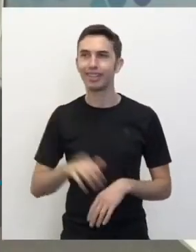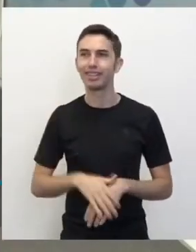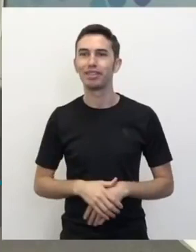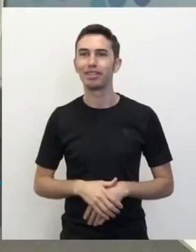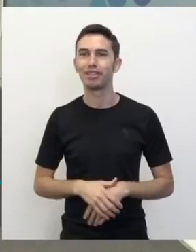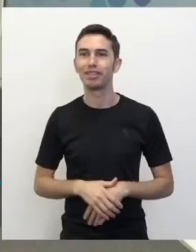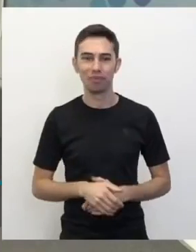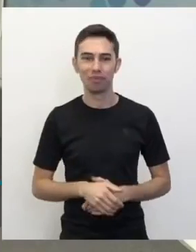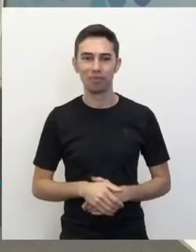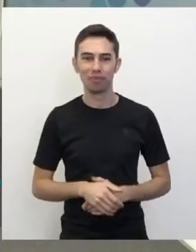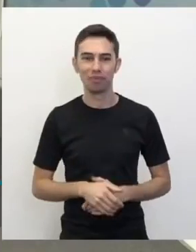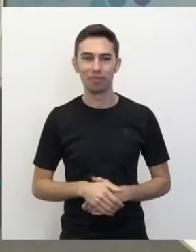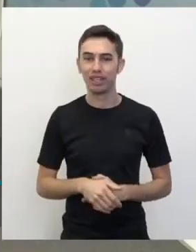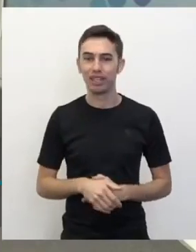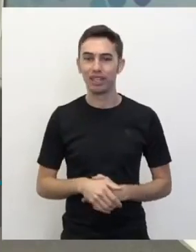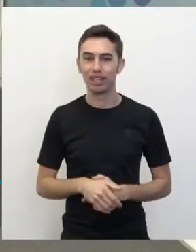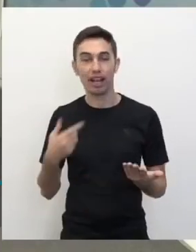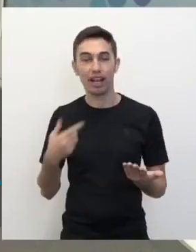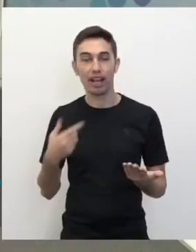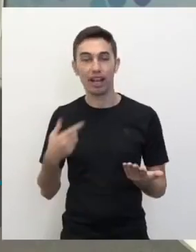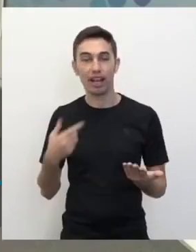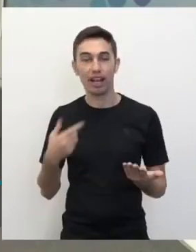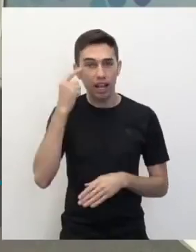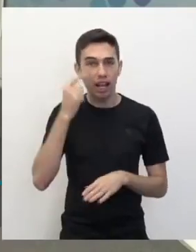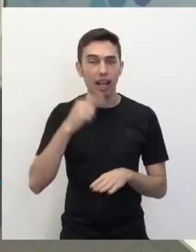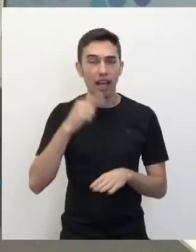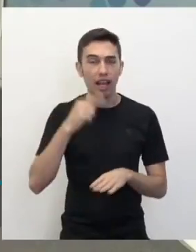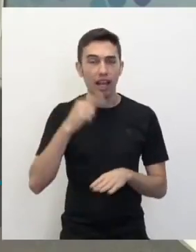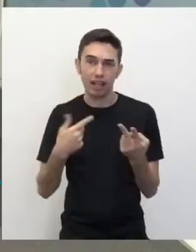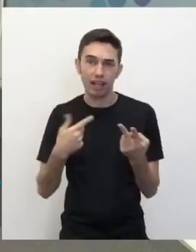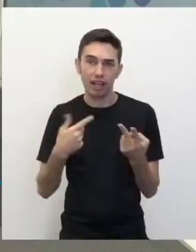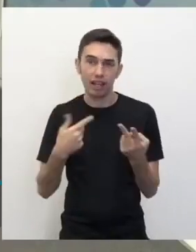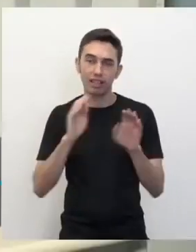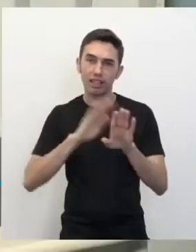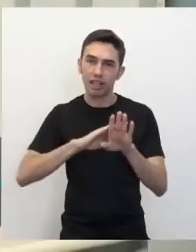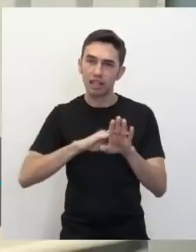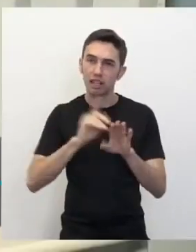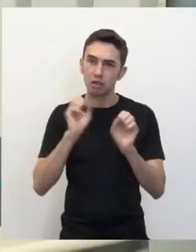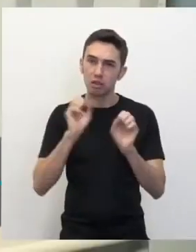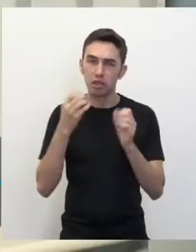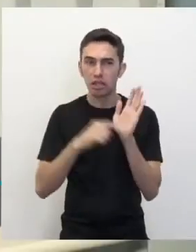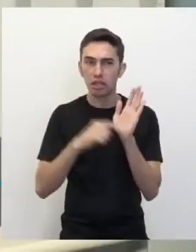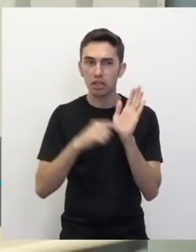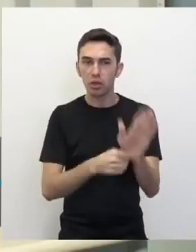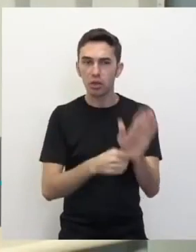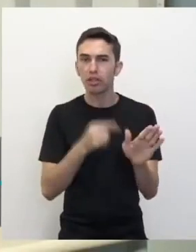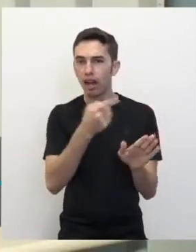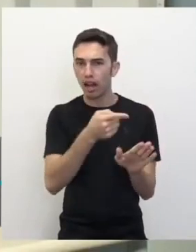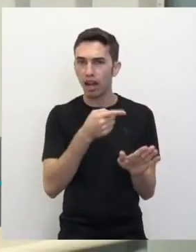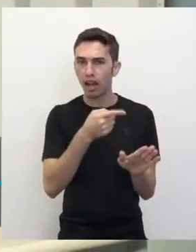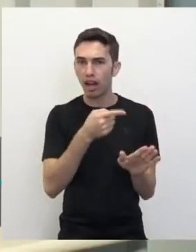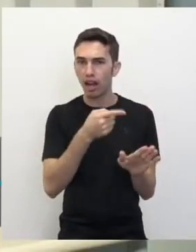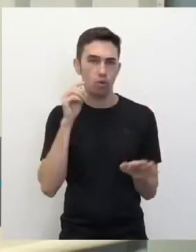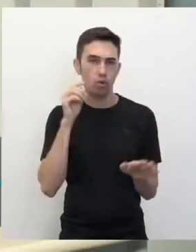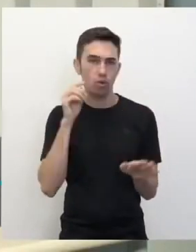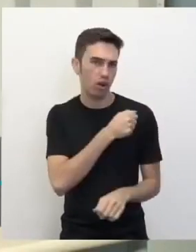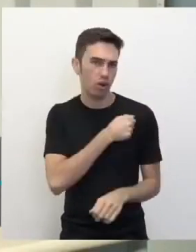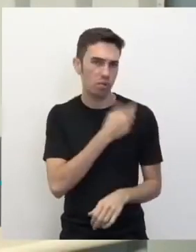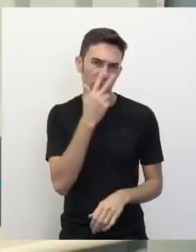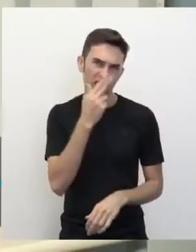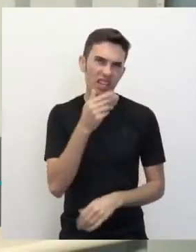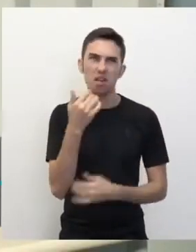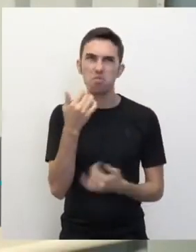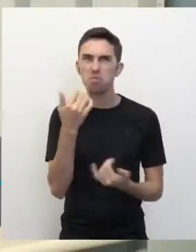isso aí são ideias também que a gente pode levar para a sala de aula, de tipos de sons que a gente pode passar para os nossos alunos, tá? Às vezes parece meio bobinho, né? Tipo,